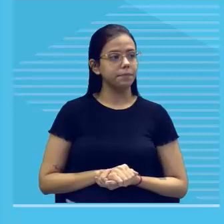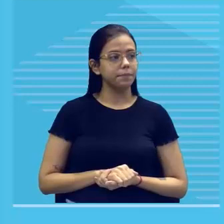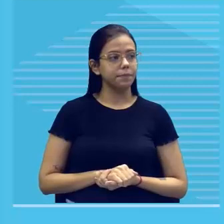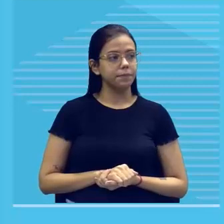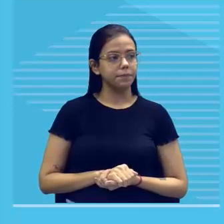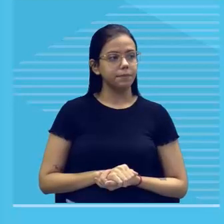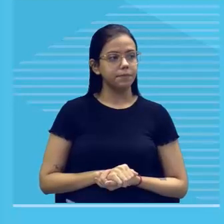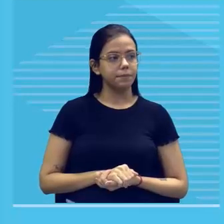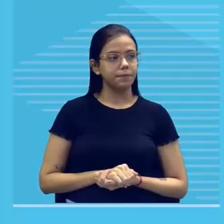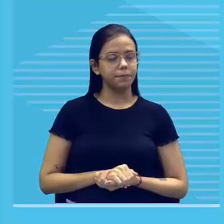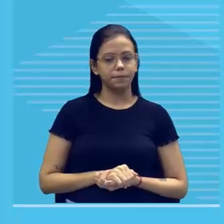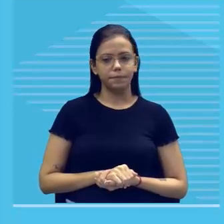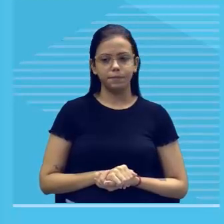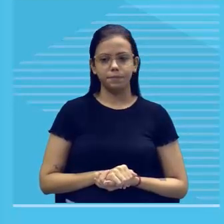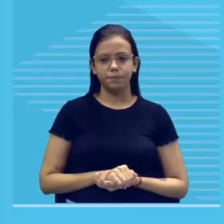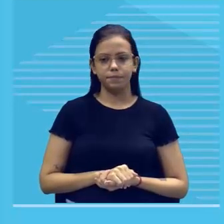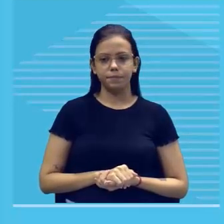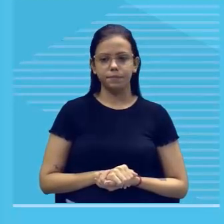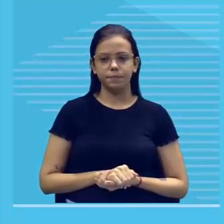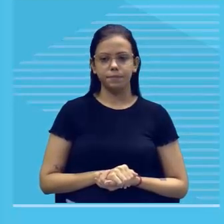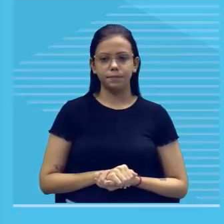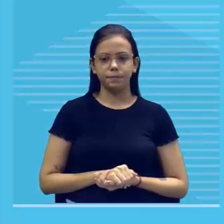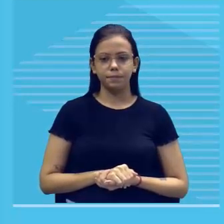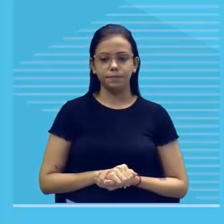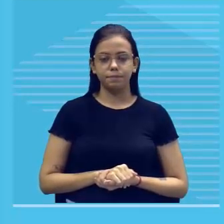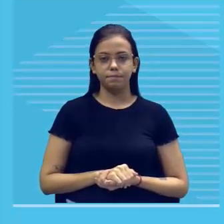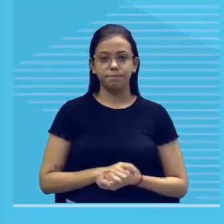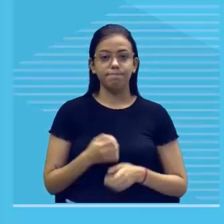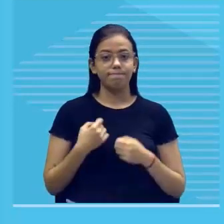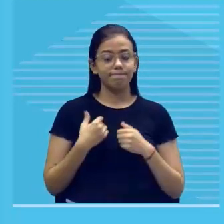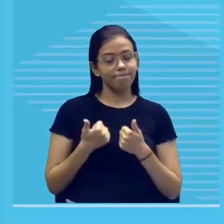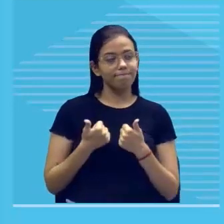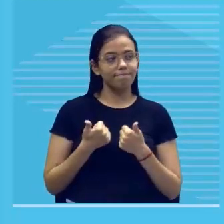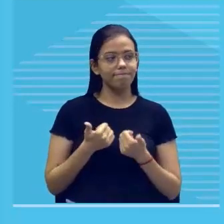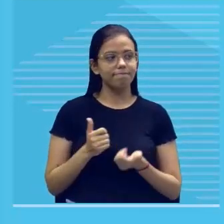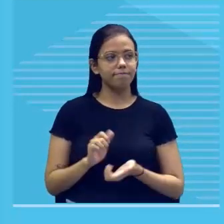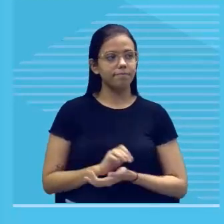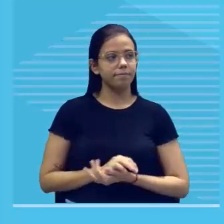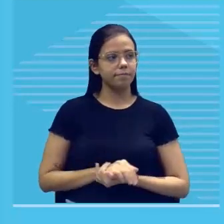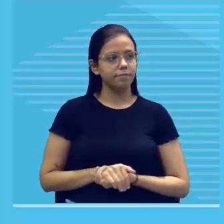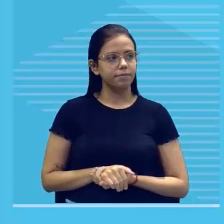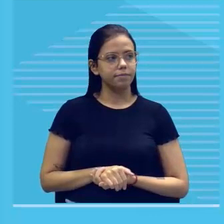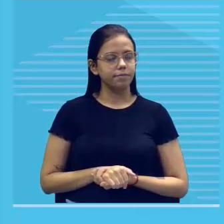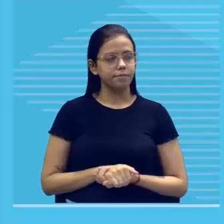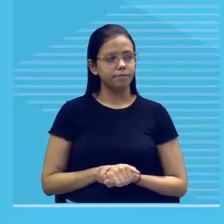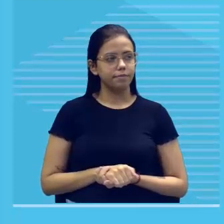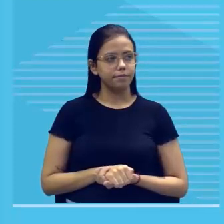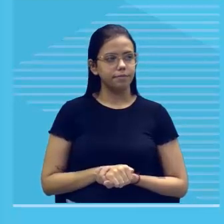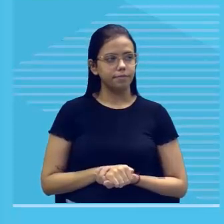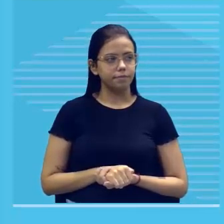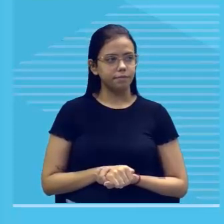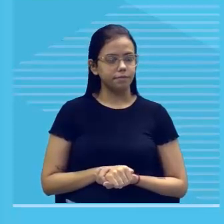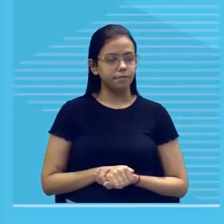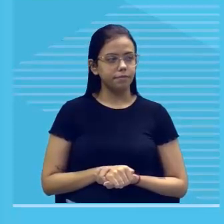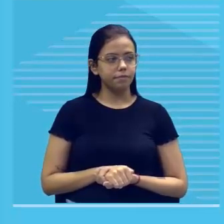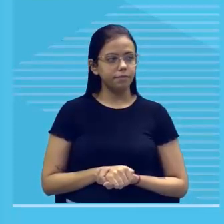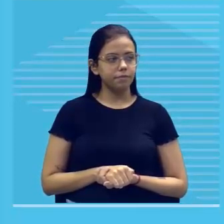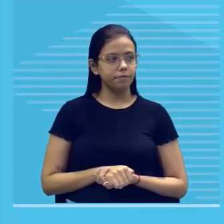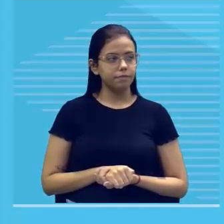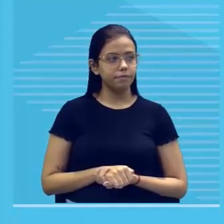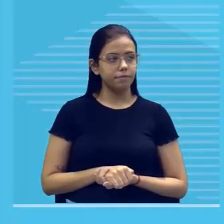ó é muito bem muito bem vamos lá olha só